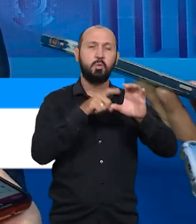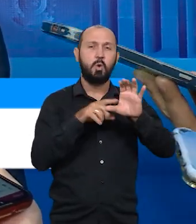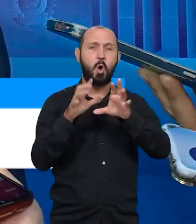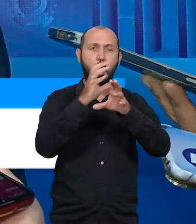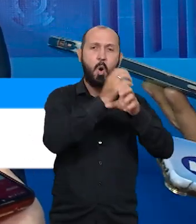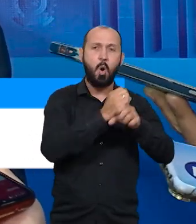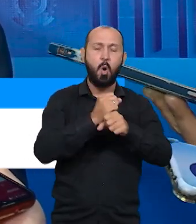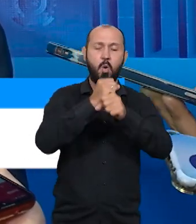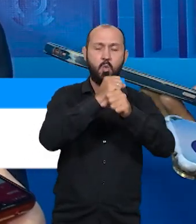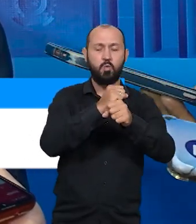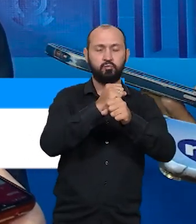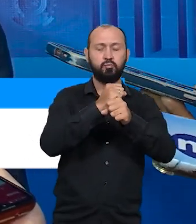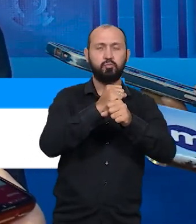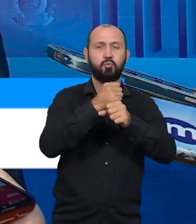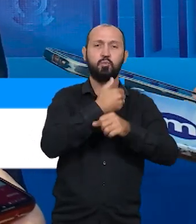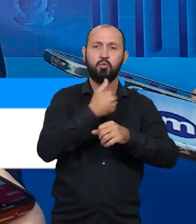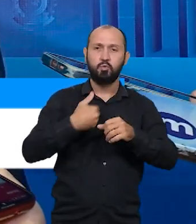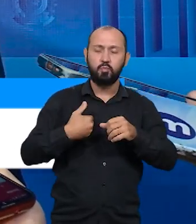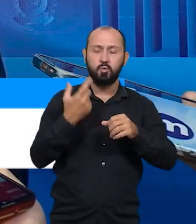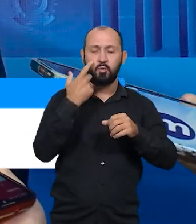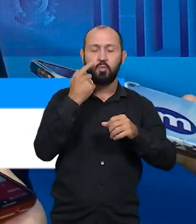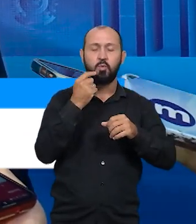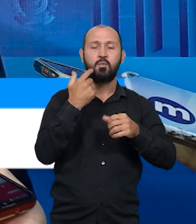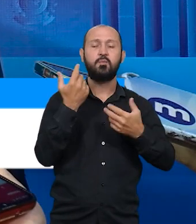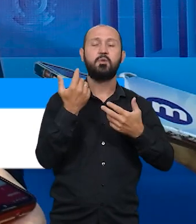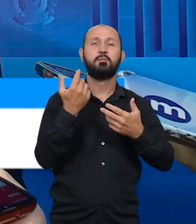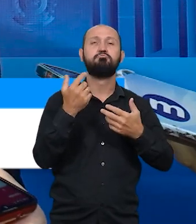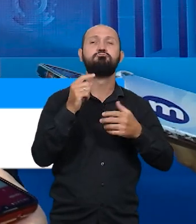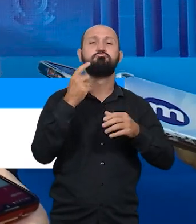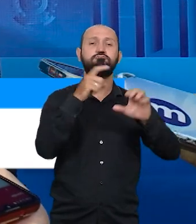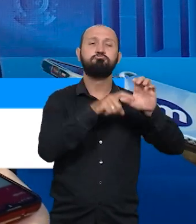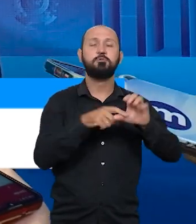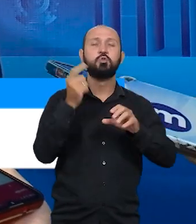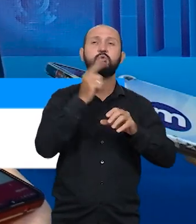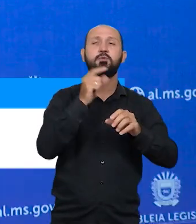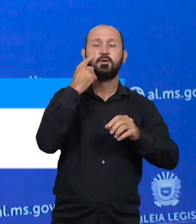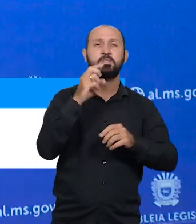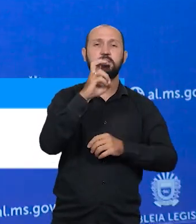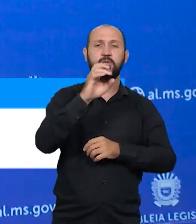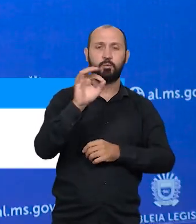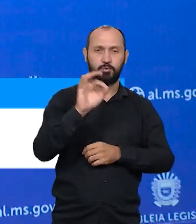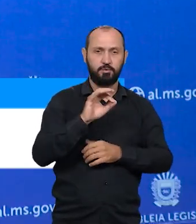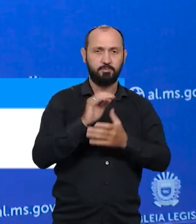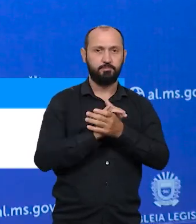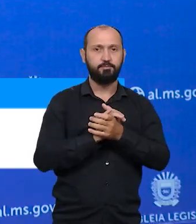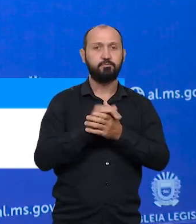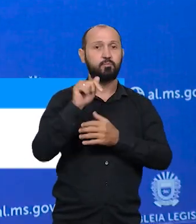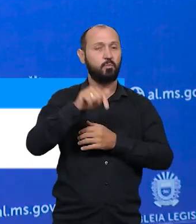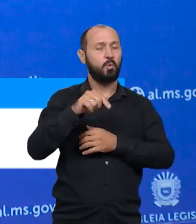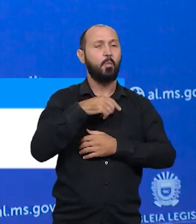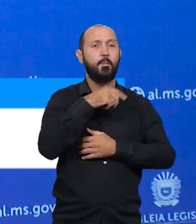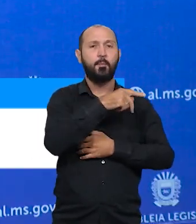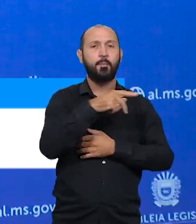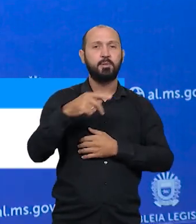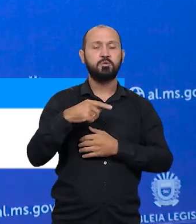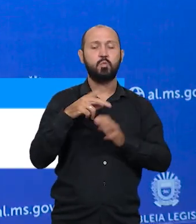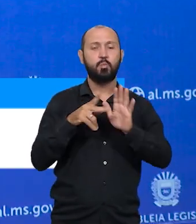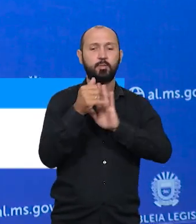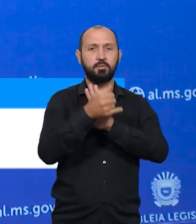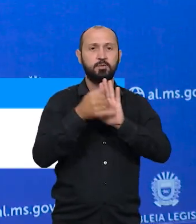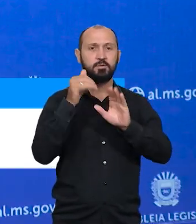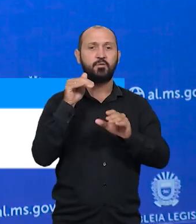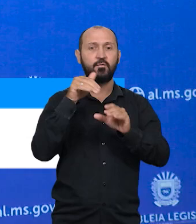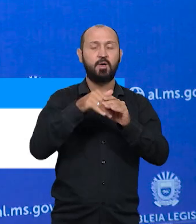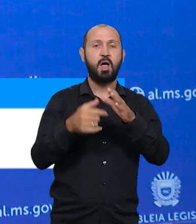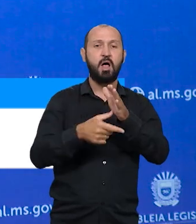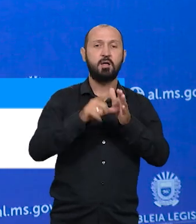contas do governo nós chegamos a um acordo de fazer a revisão geral anual em 5% de acordo com o presidente da casa o projeto deve